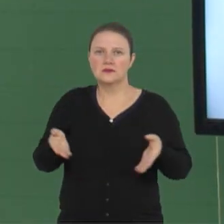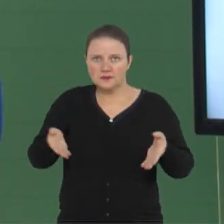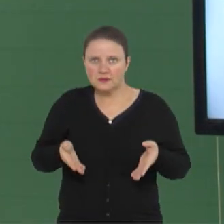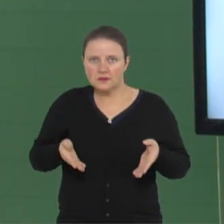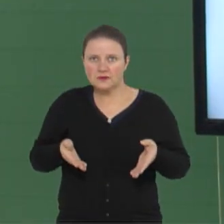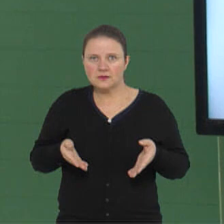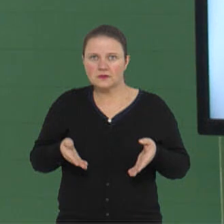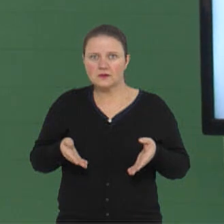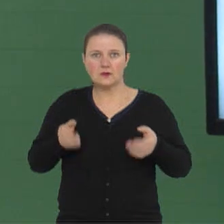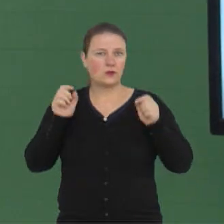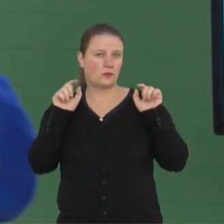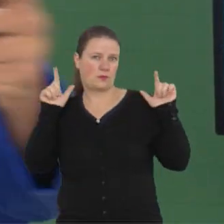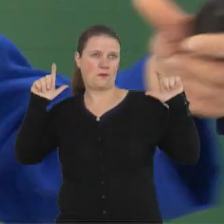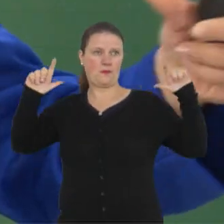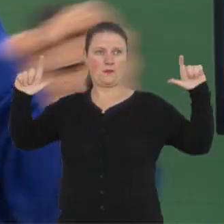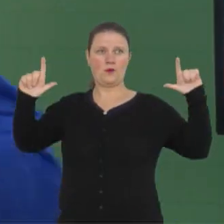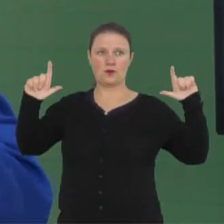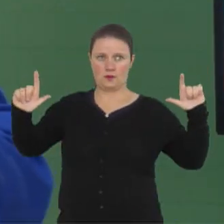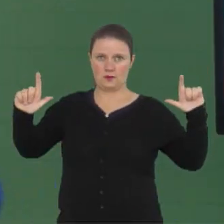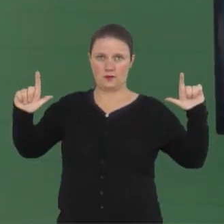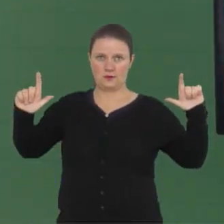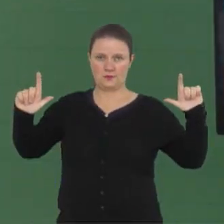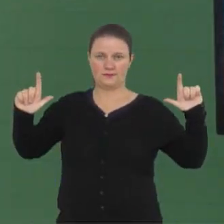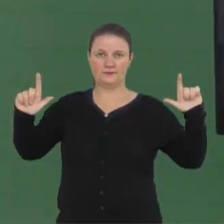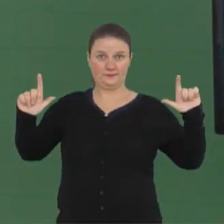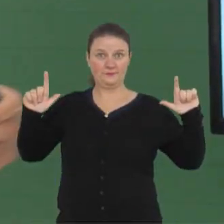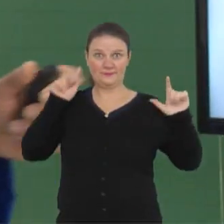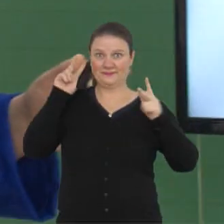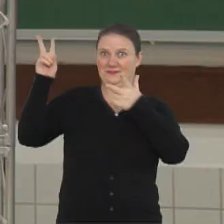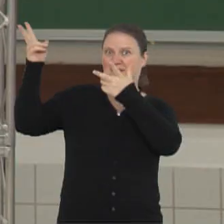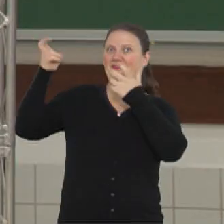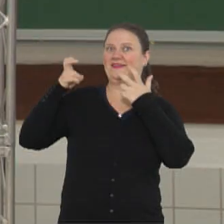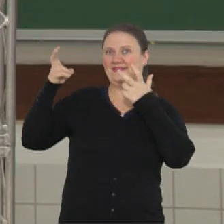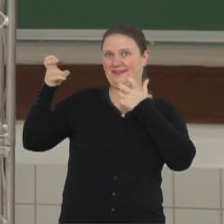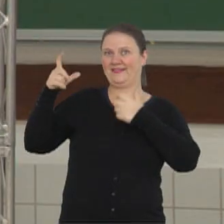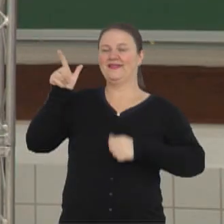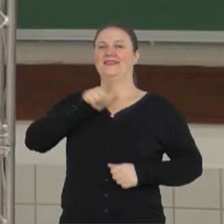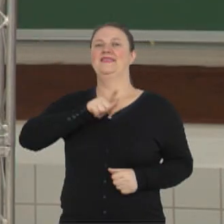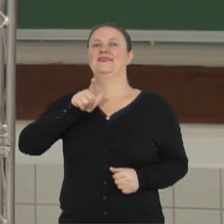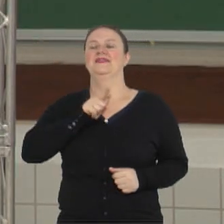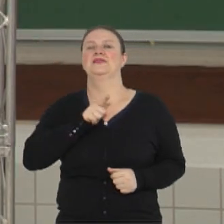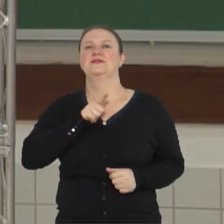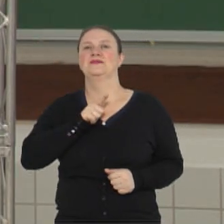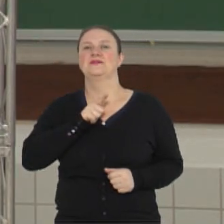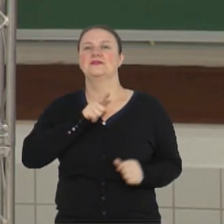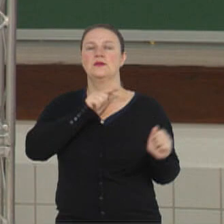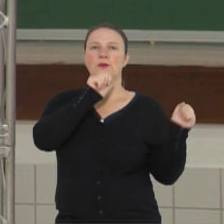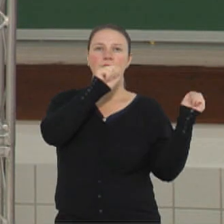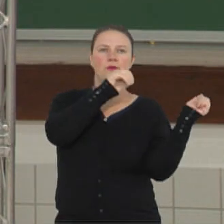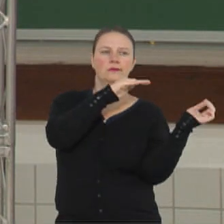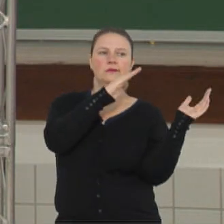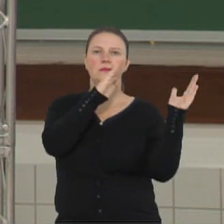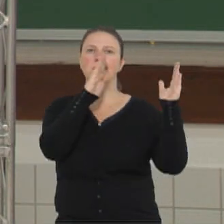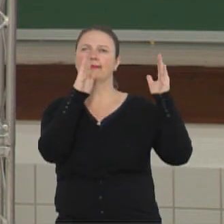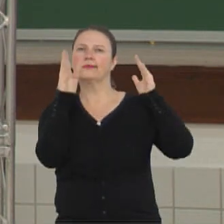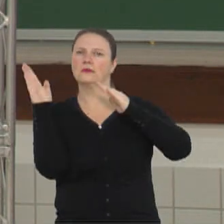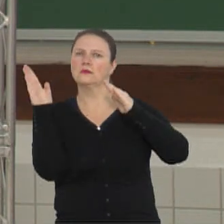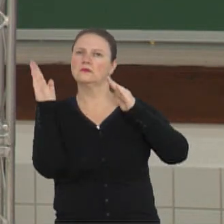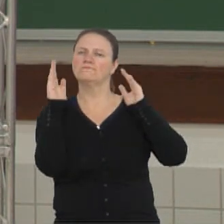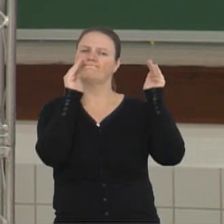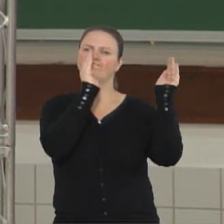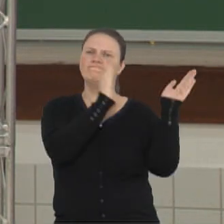um pouco maior, a expressão é um pouco maior. Mas veja bem, eu tenho aqui que seguir os